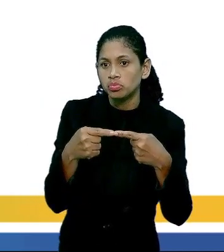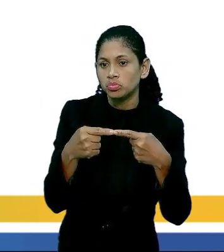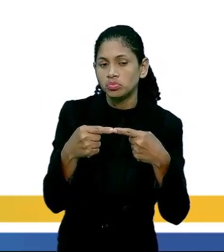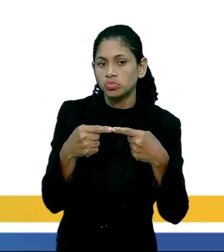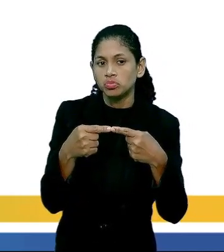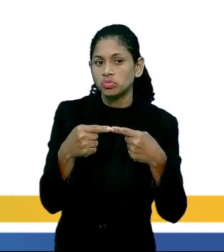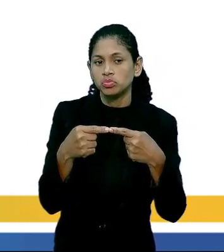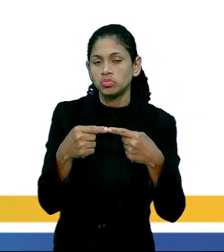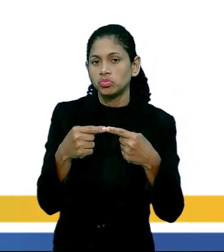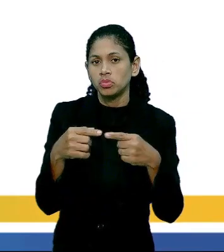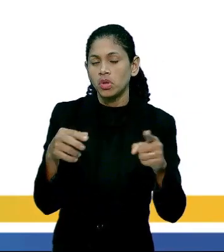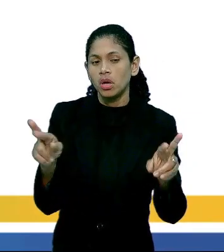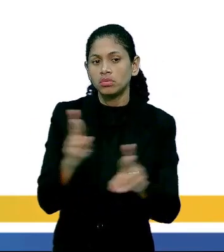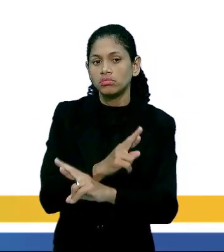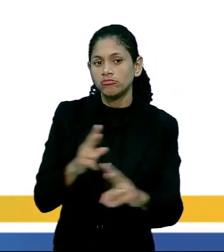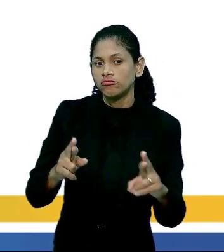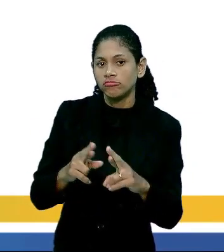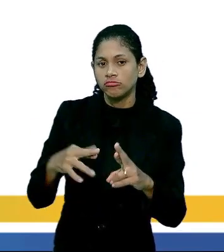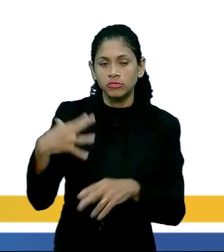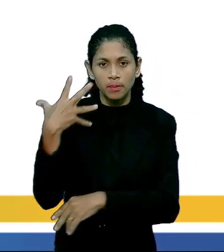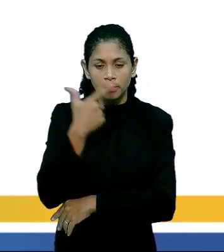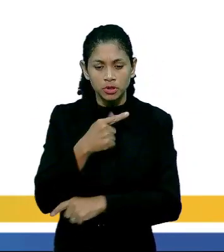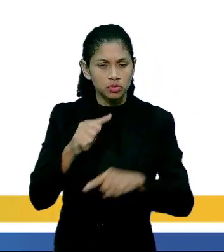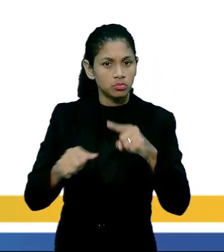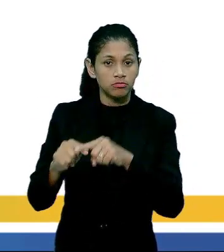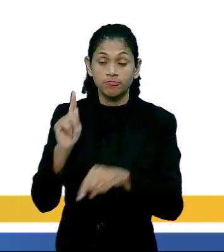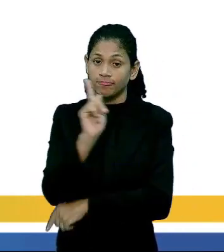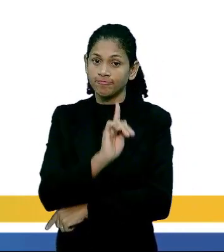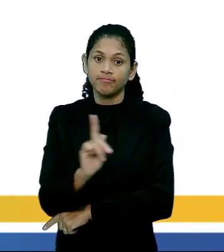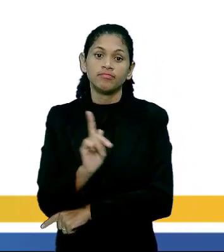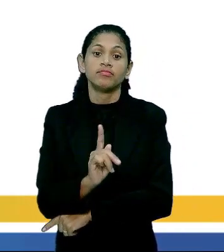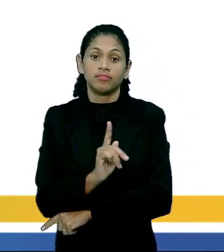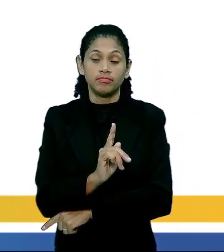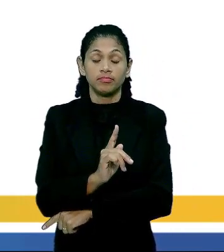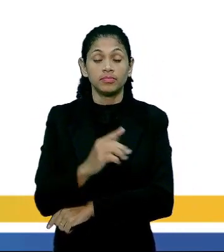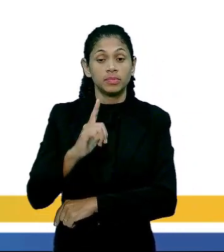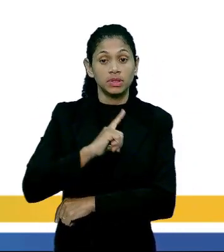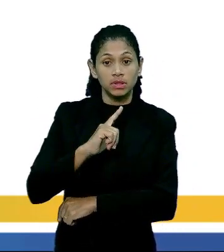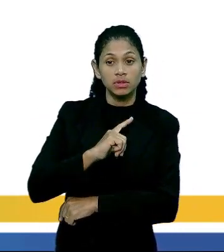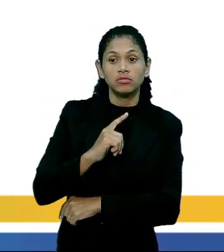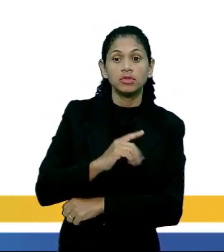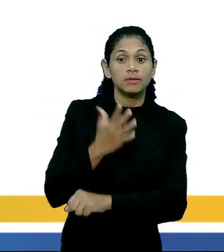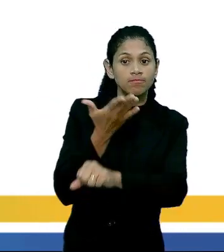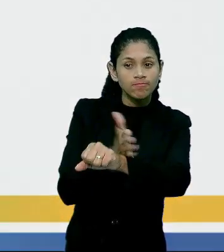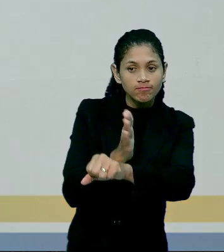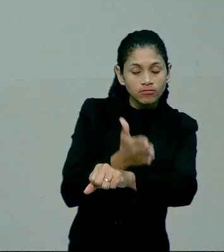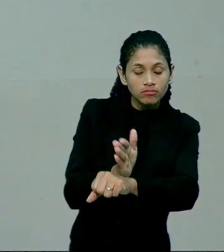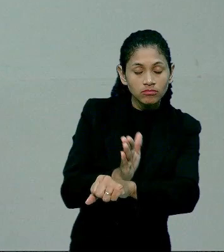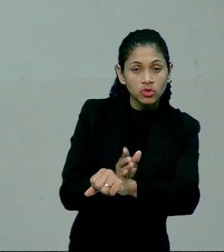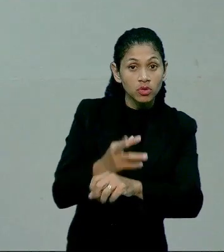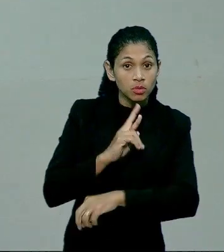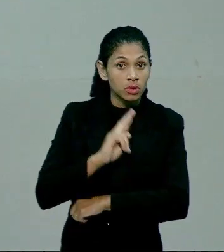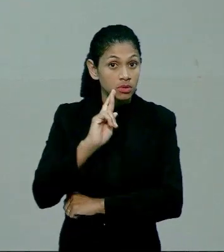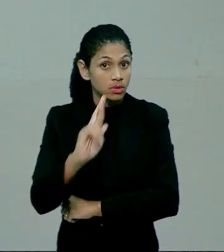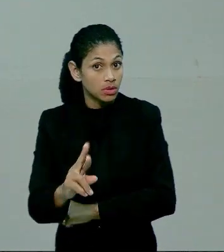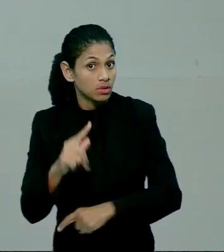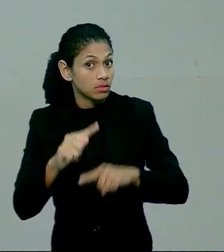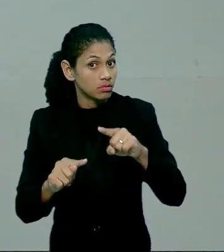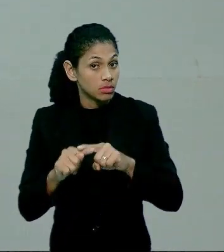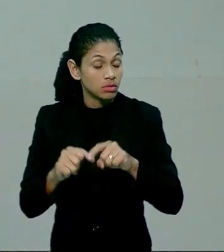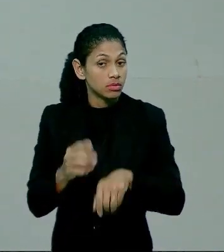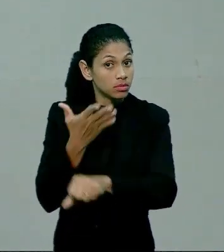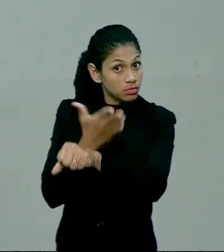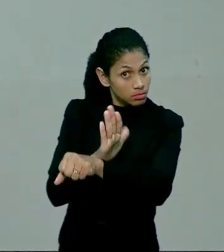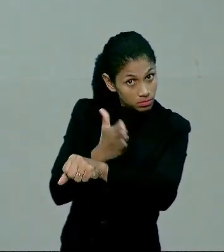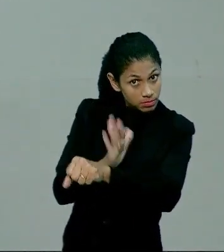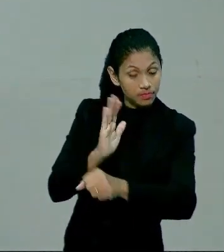proveitoso ele pode ser, né? Teria então um caráter prático, como o resultado de um produto ou situação prática. Volta para mim, qual é